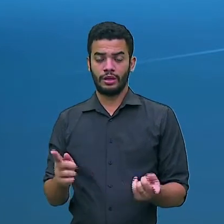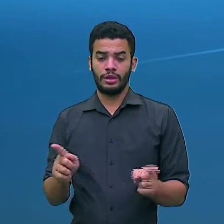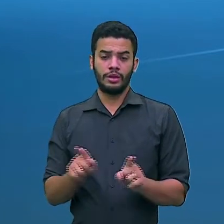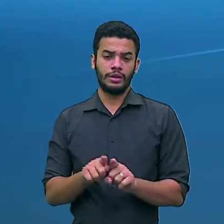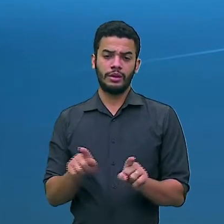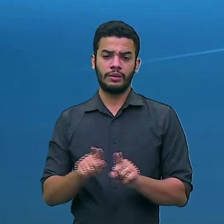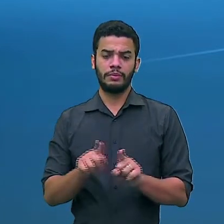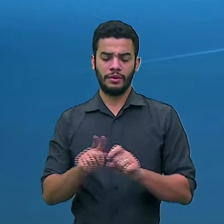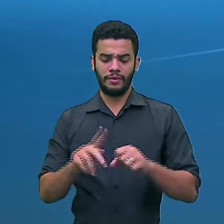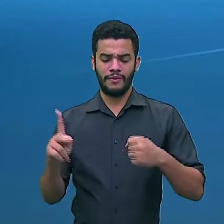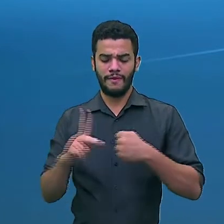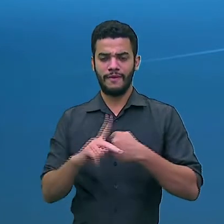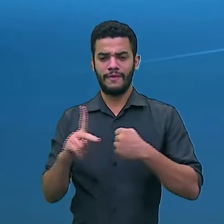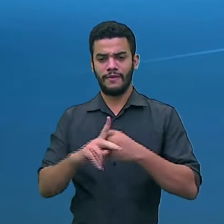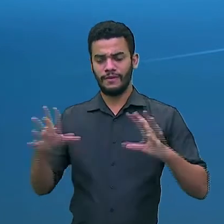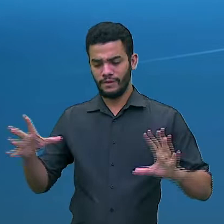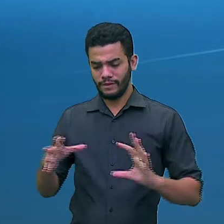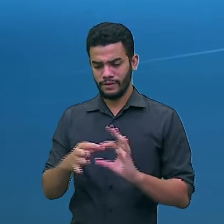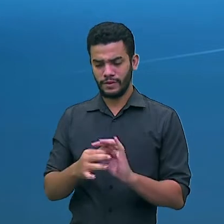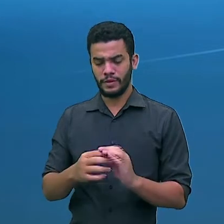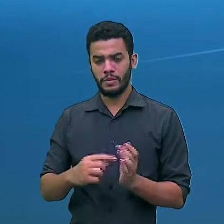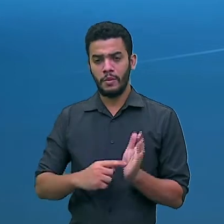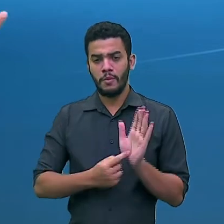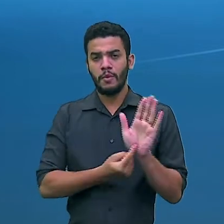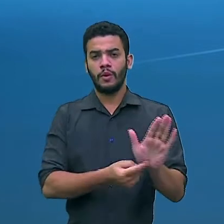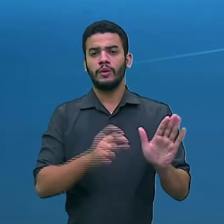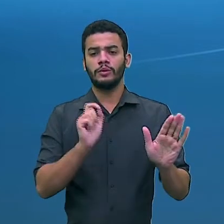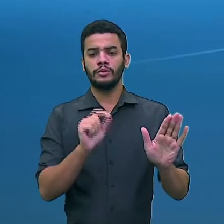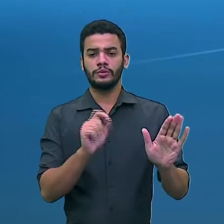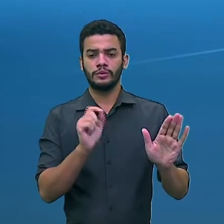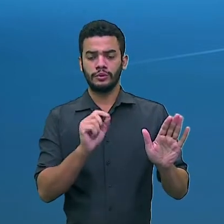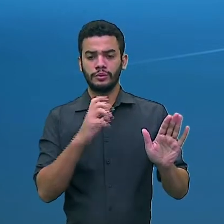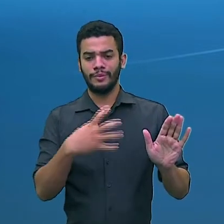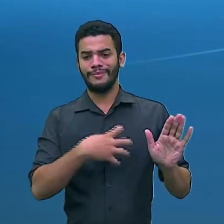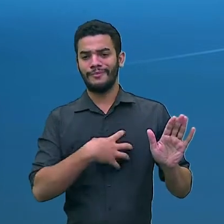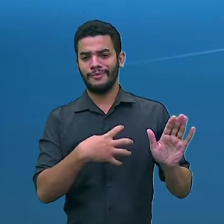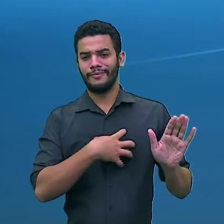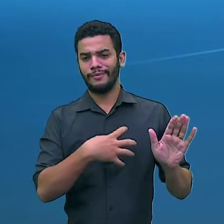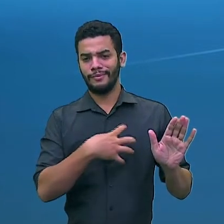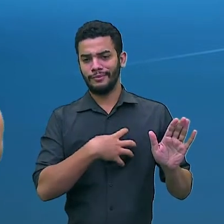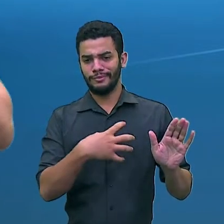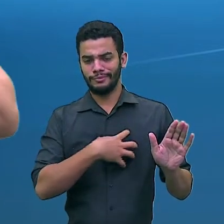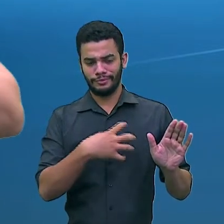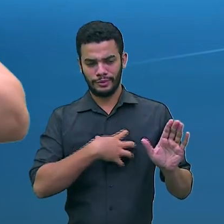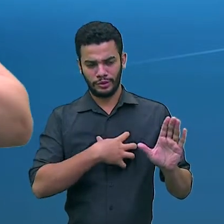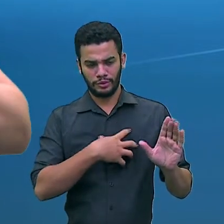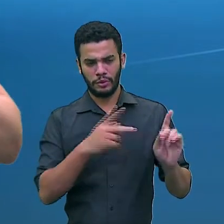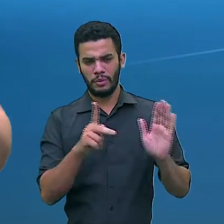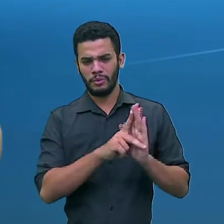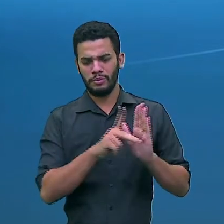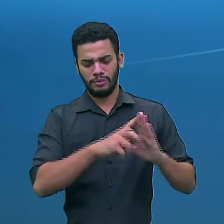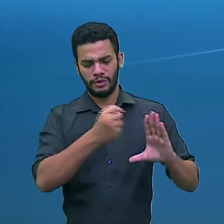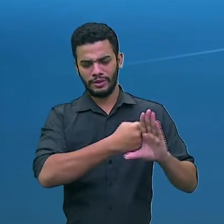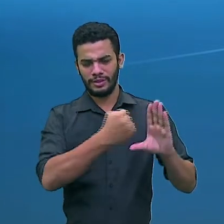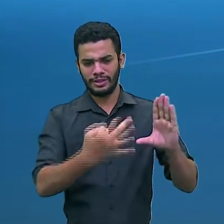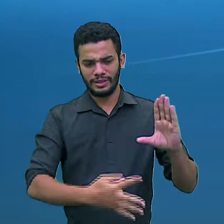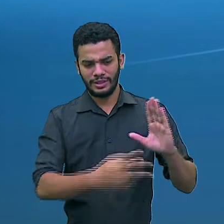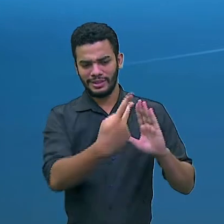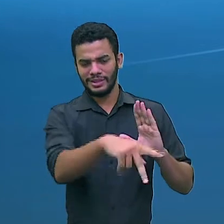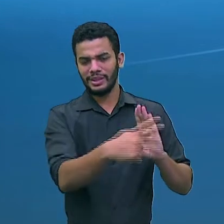ligação são verbos que indicam um estado, ligando uma característica ao sujeito. Eles não indicam uma